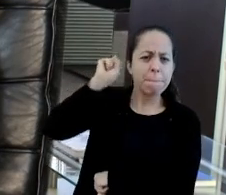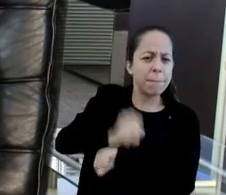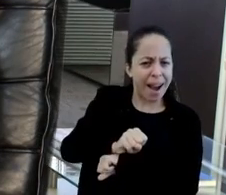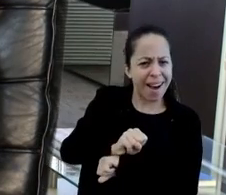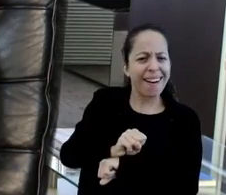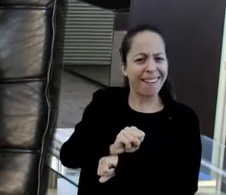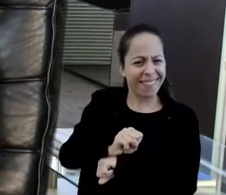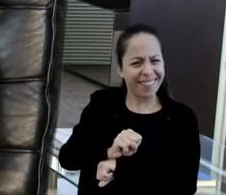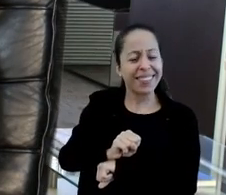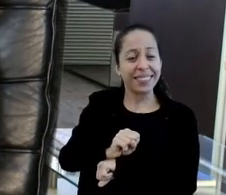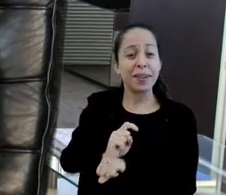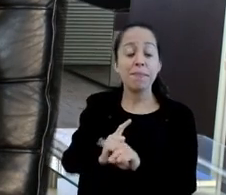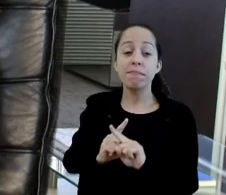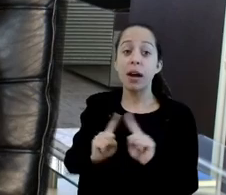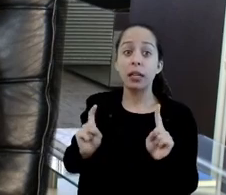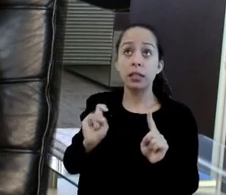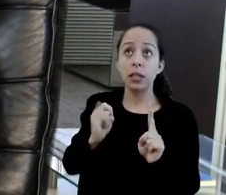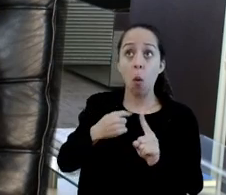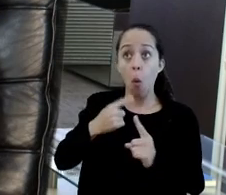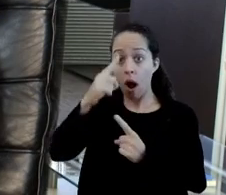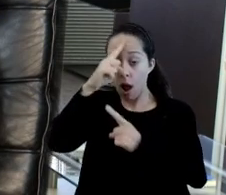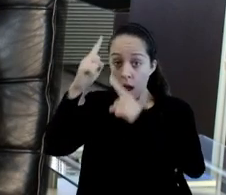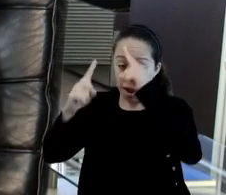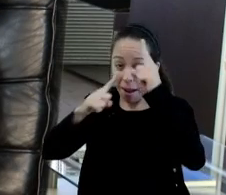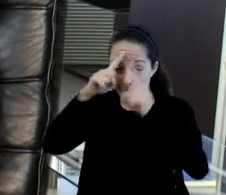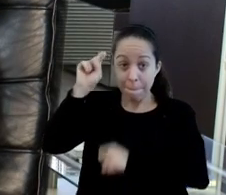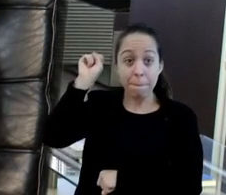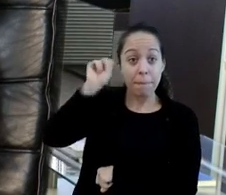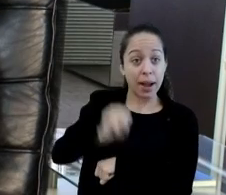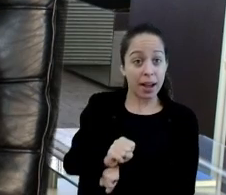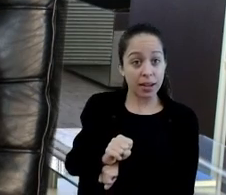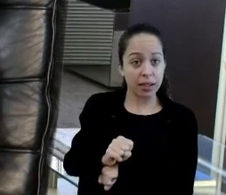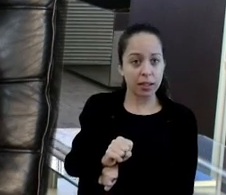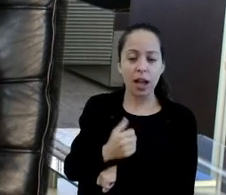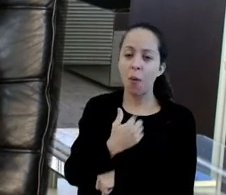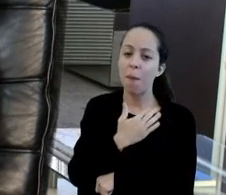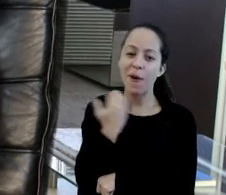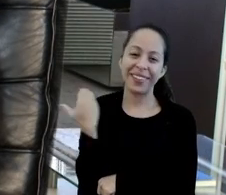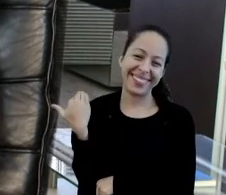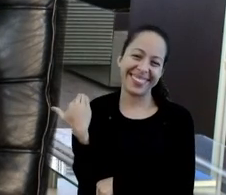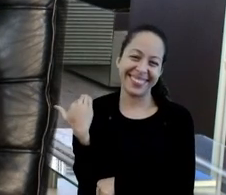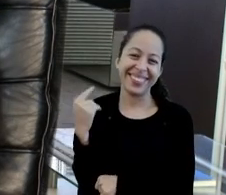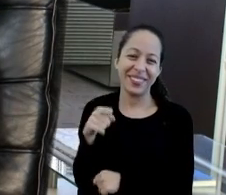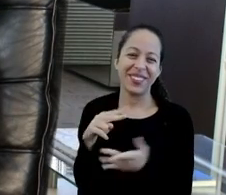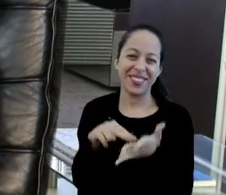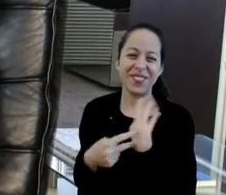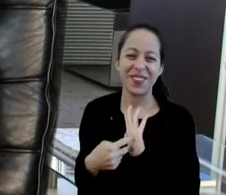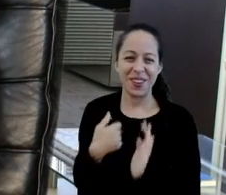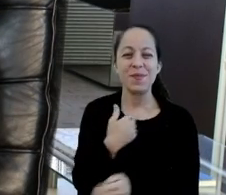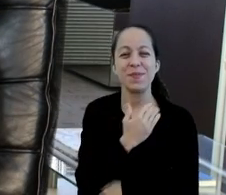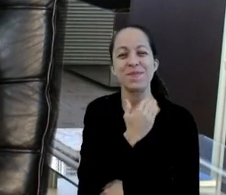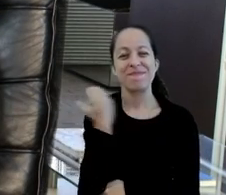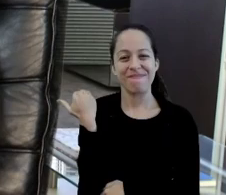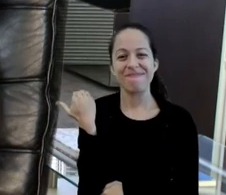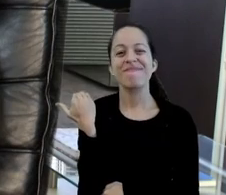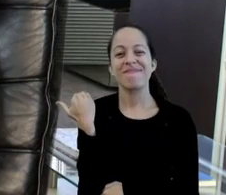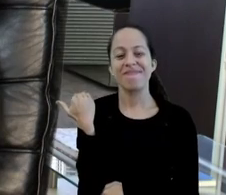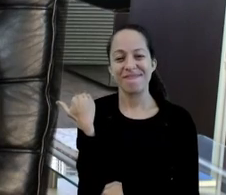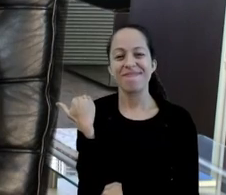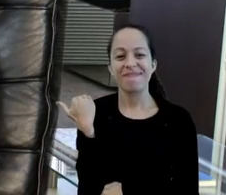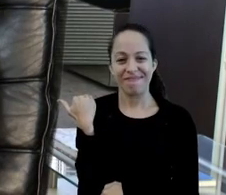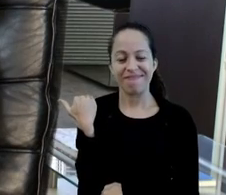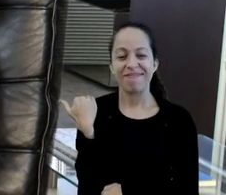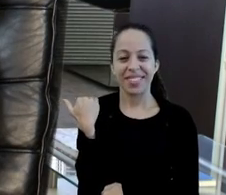invencionices, eu não posso mais estar aqui nesse mundo. Não tem sentido mesmo. Então,